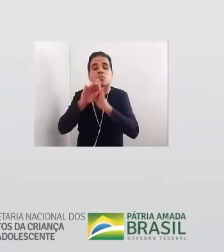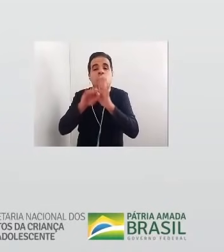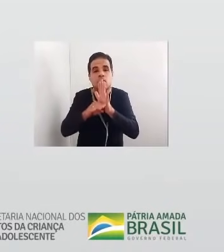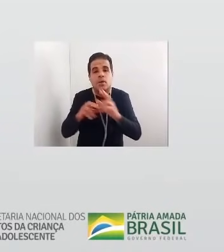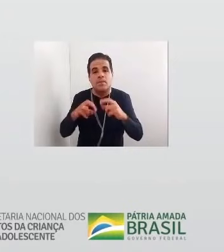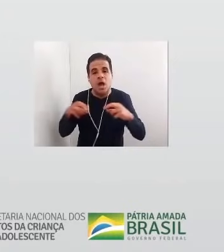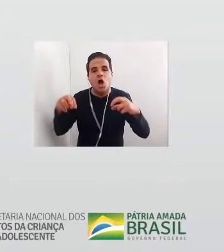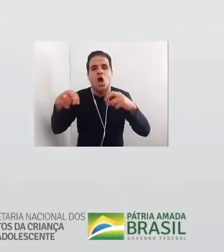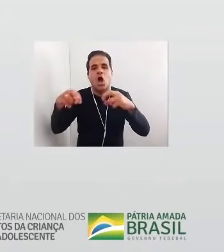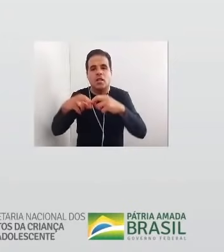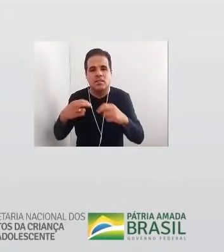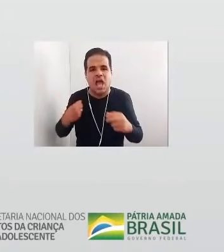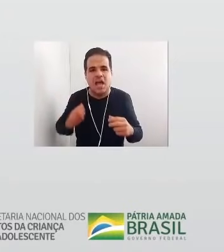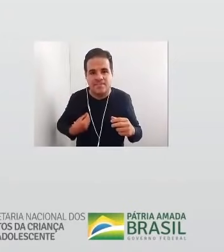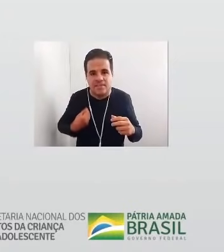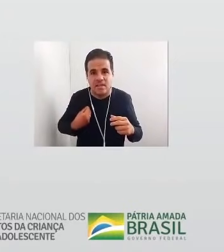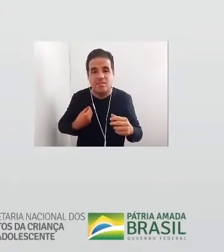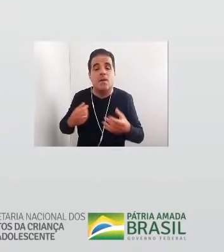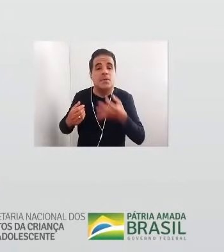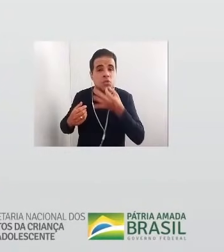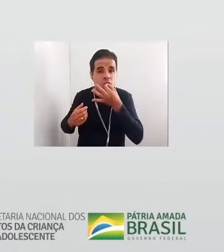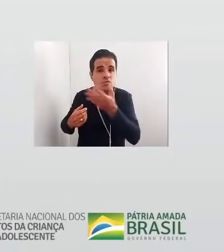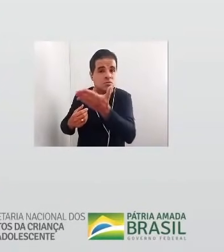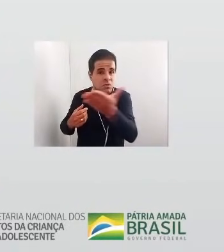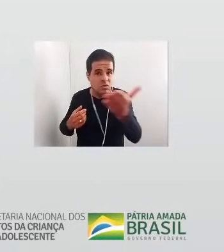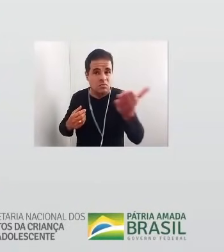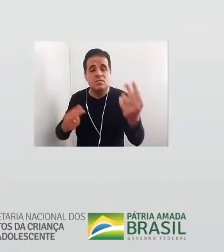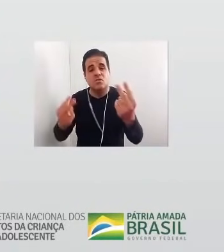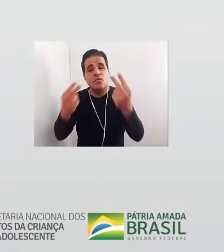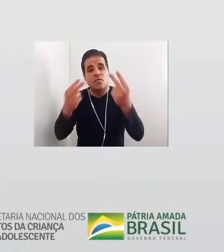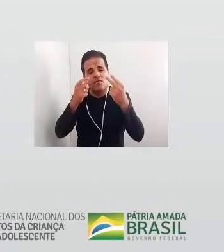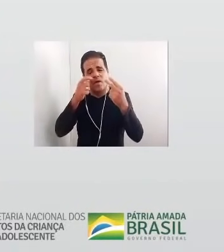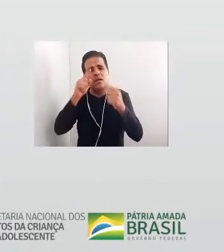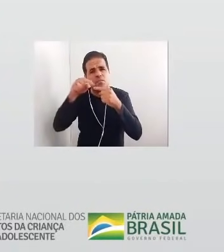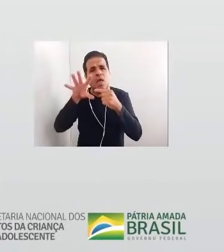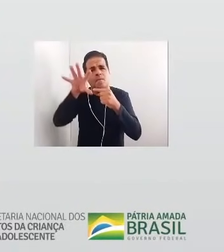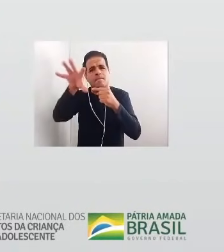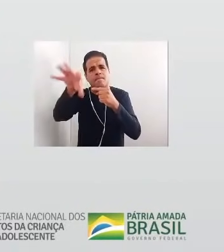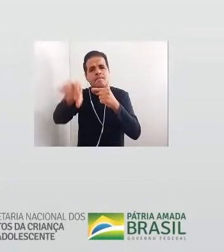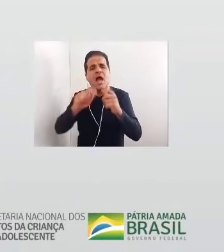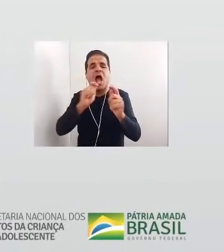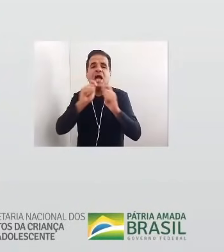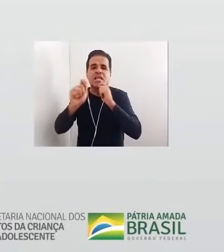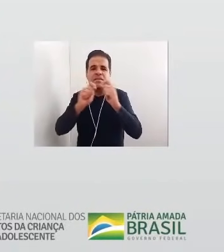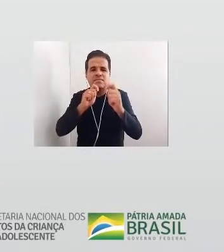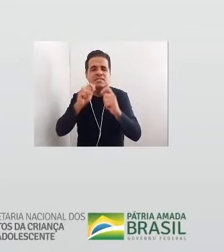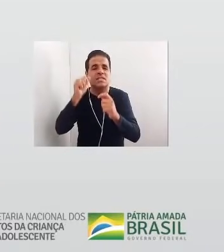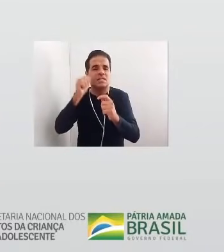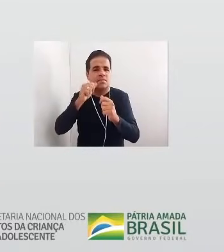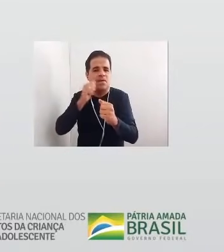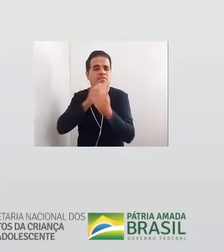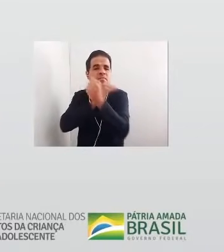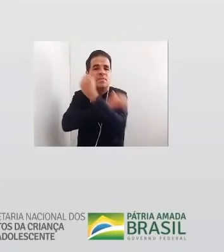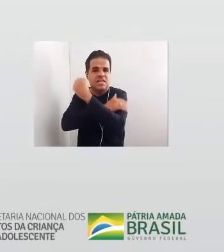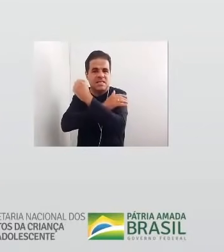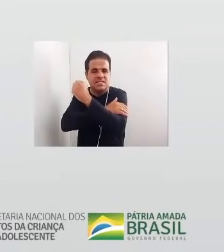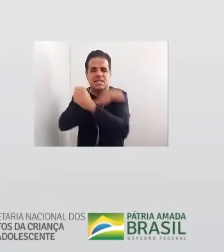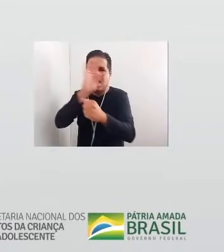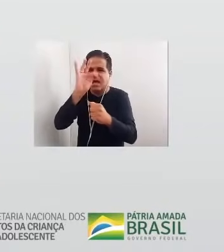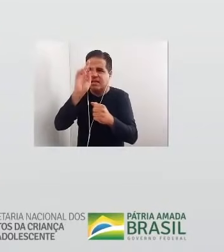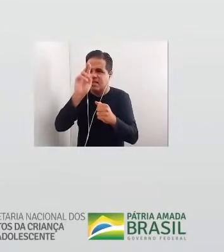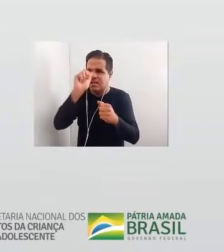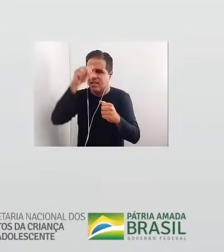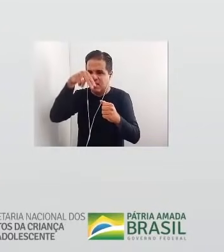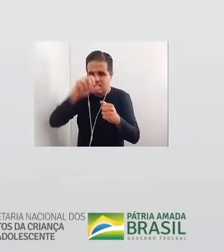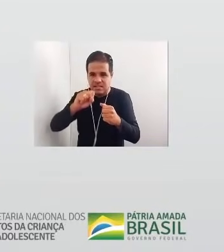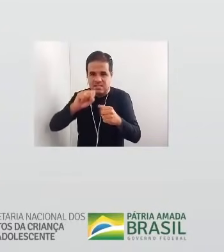Viva. Mas eu gostaria de sugerir para os nossos espectadores que depois assistam a entrevista da feminista transgênero